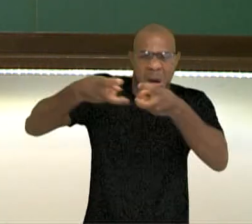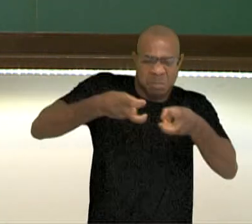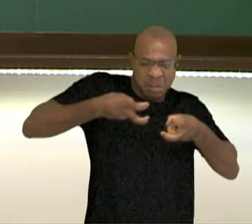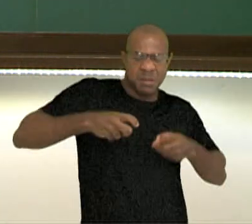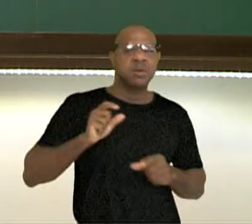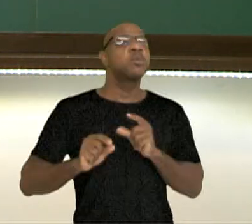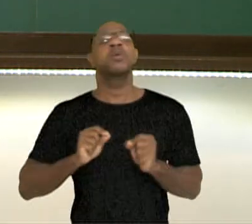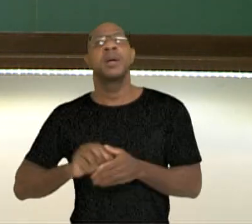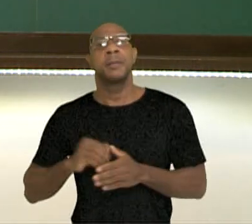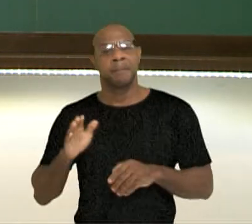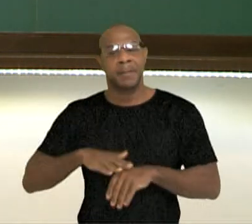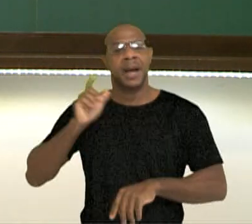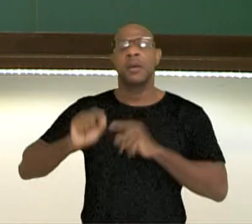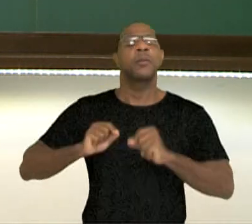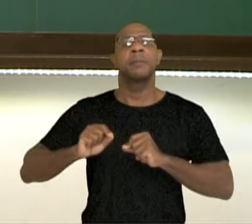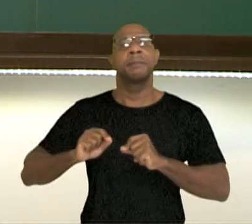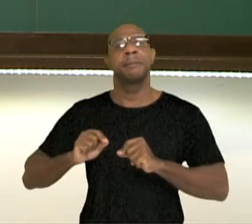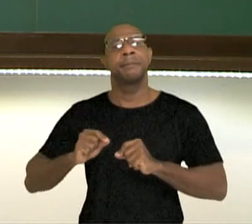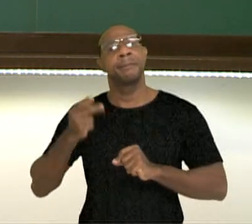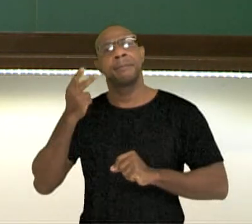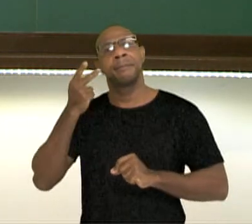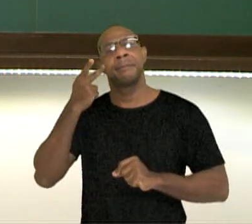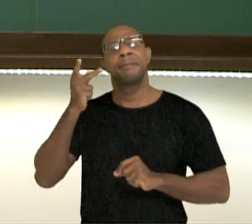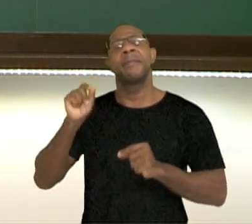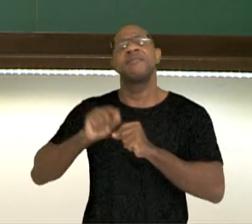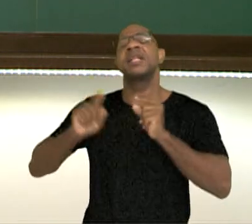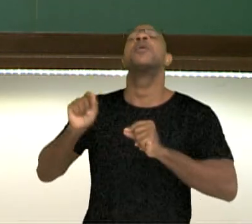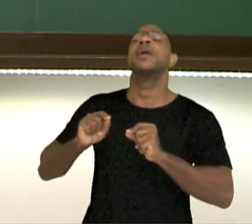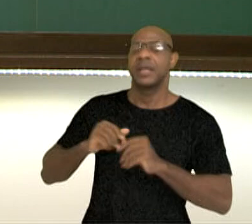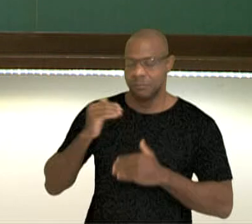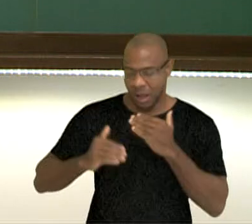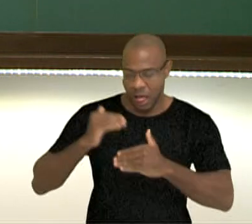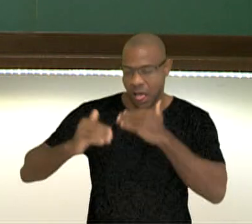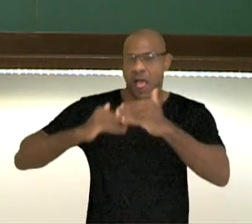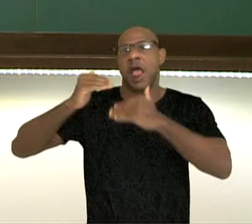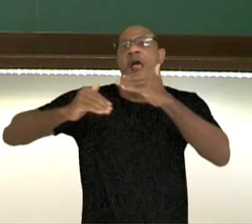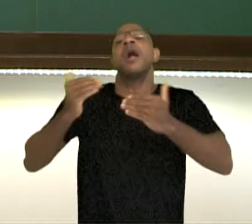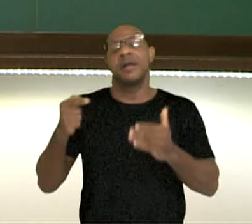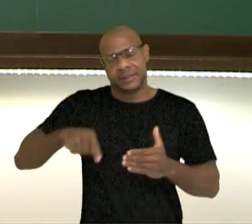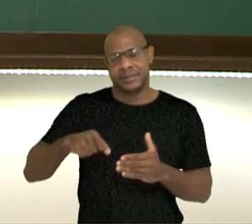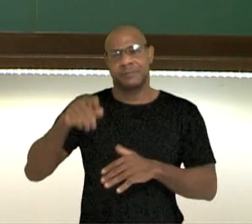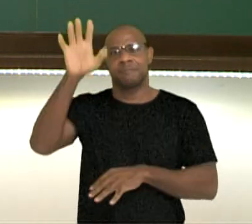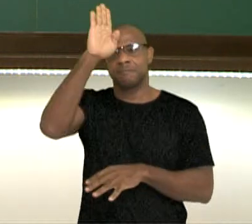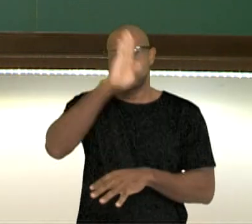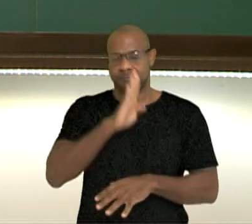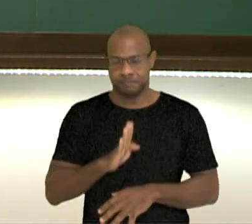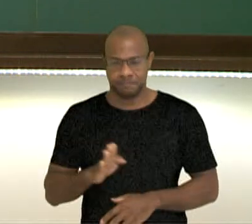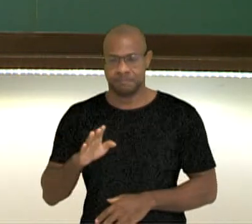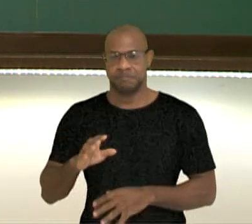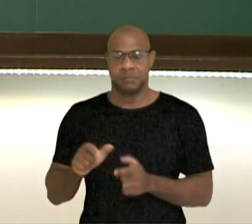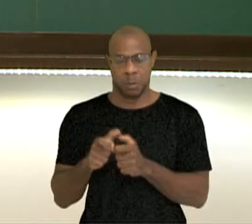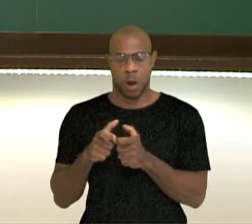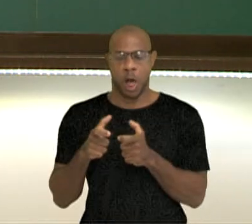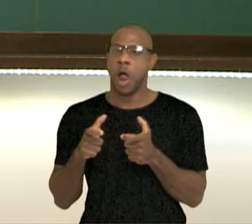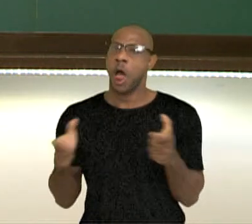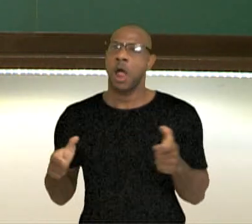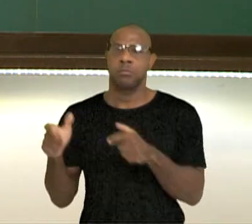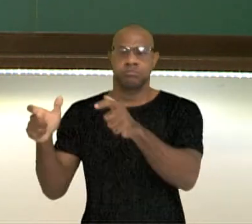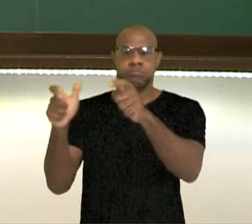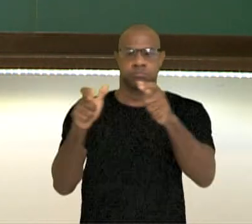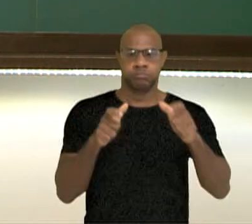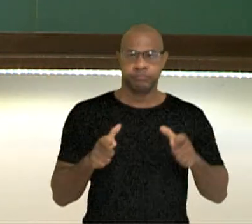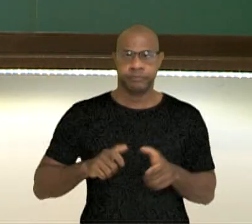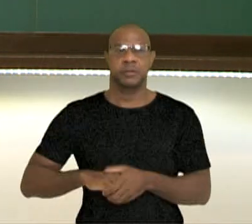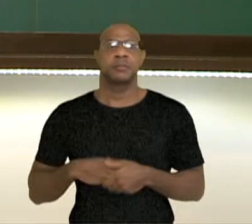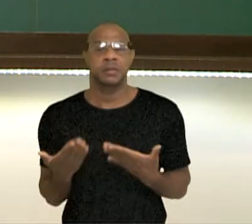o desenvolvimento do território em si, para ampliação do território, para que ele aumentasse de tamanho.